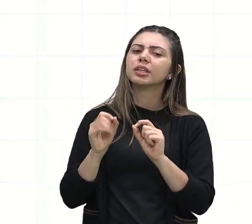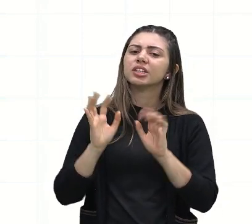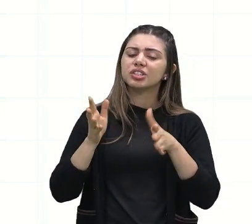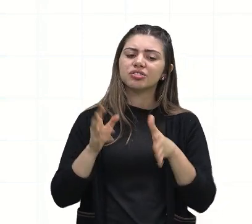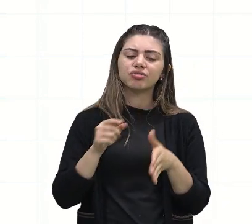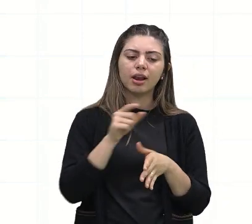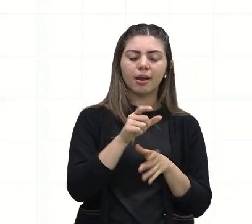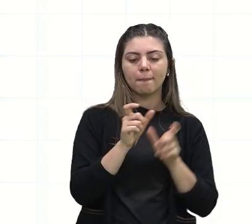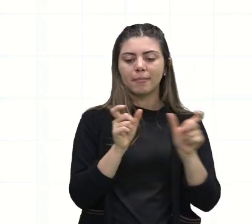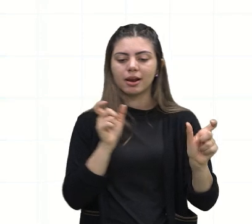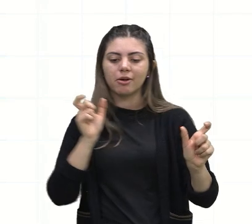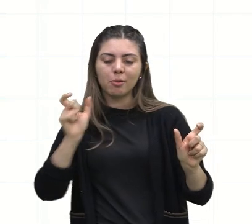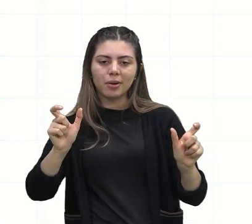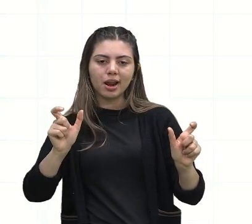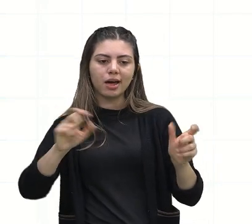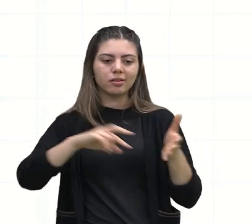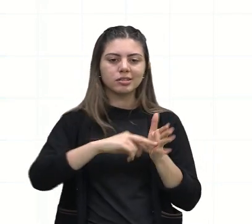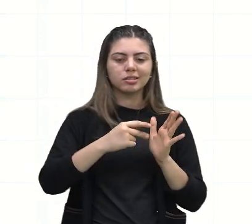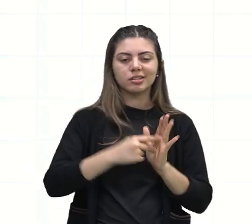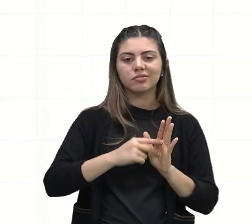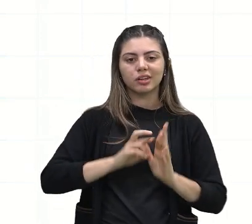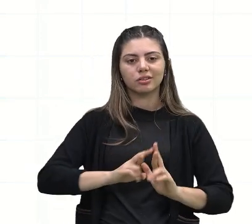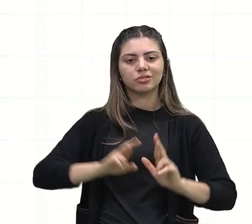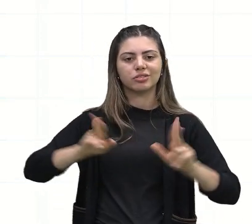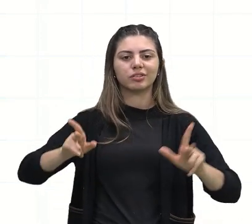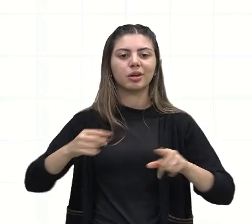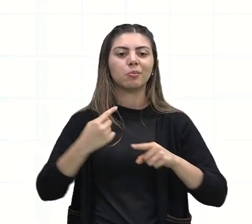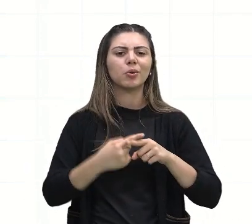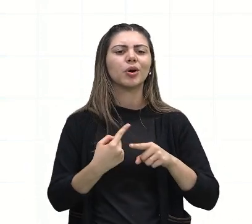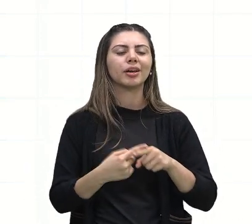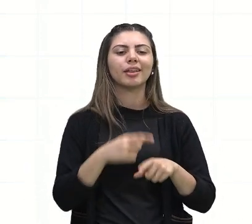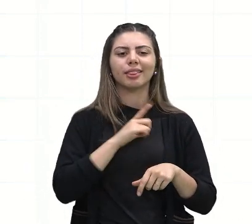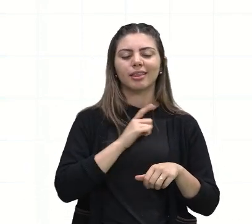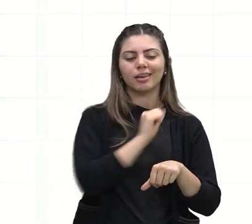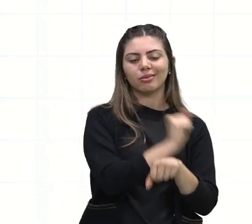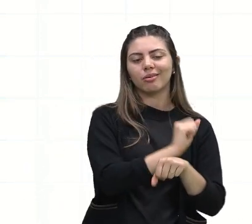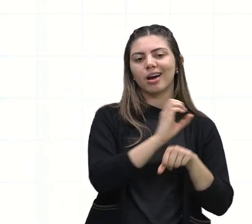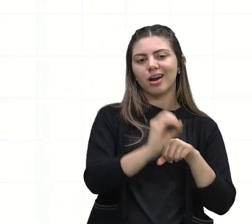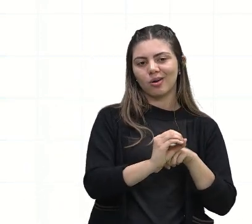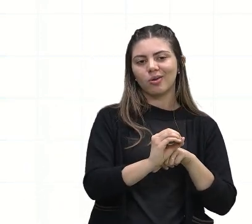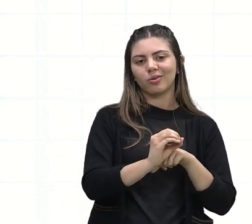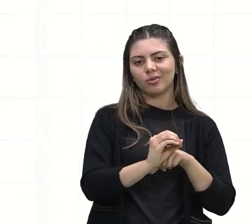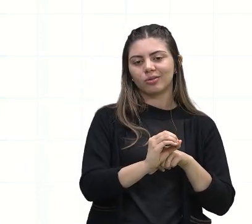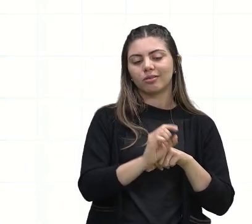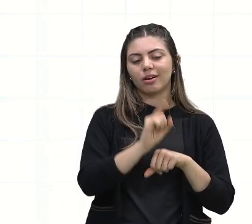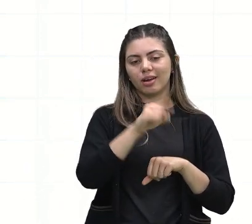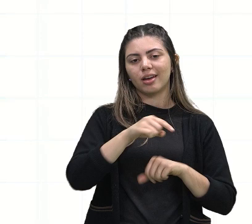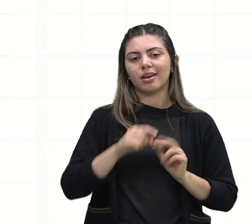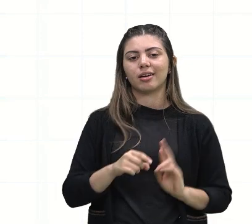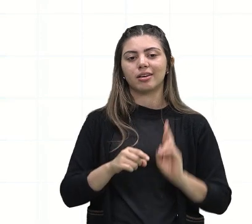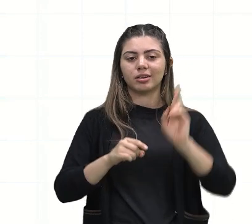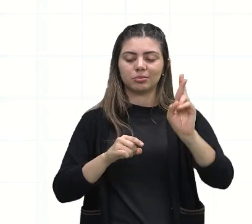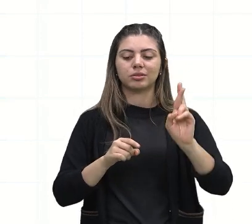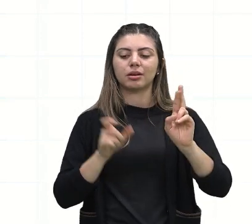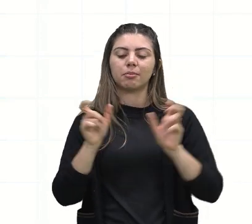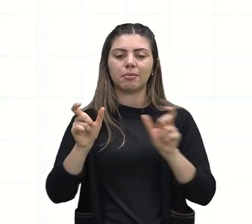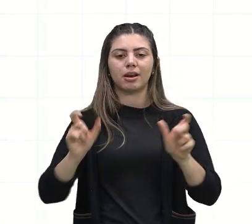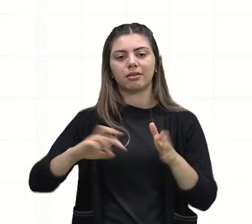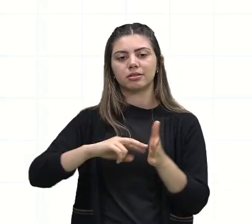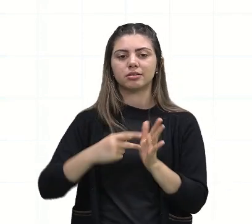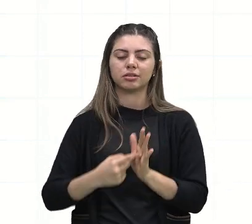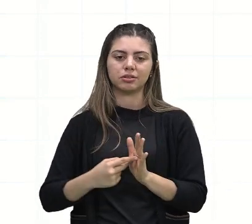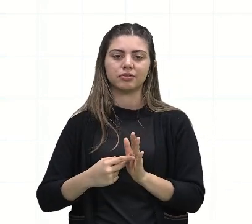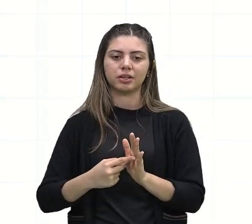o sentido. Por quê? Porque está aqui a presença do artigo, certo? É ele que está ocasionando a mudança de